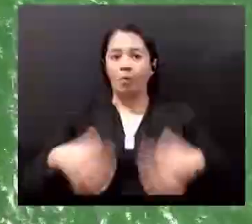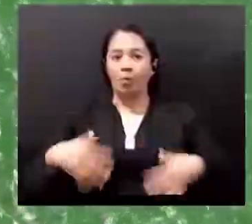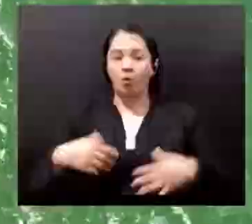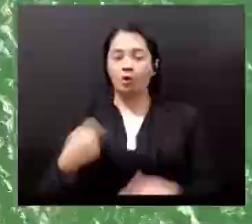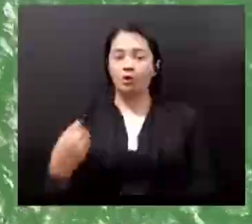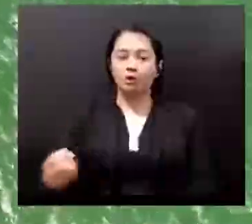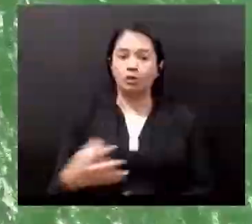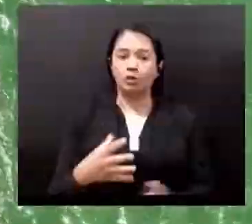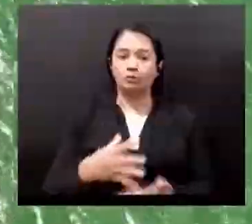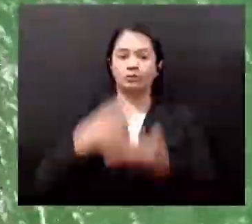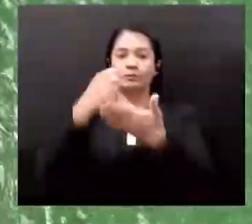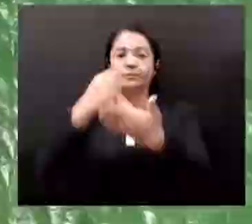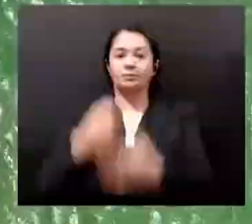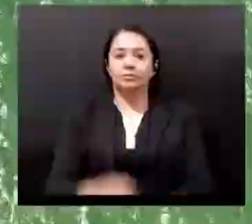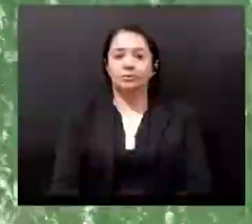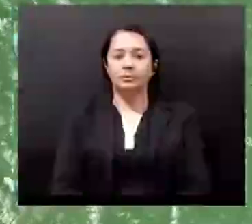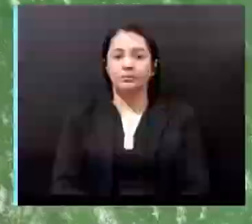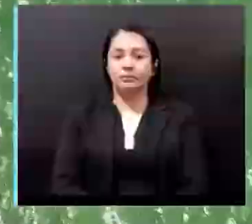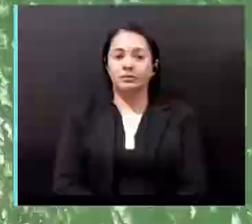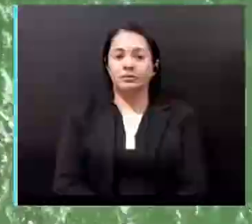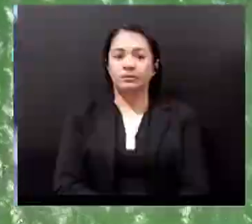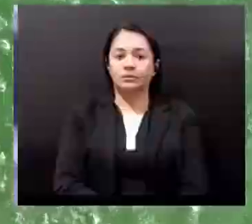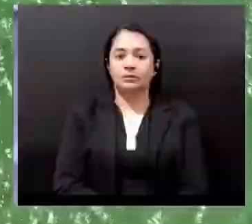máximo para novos resgates.